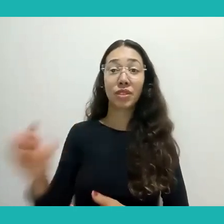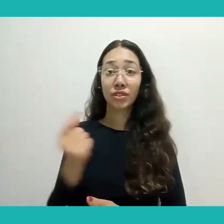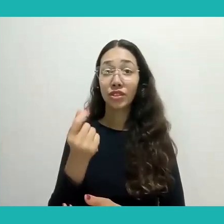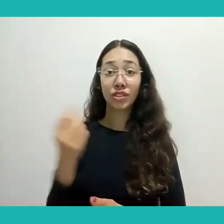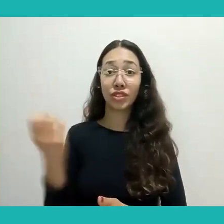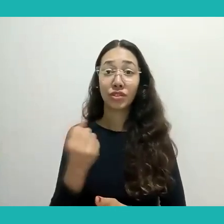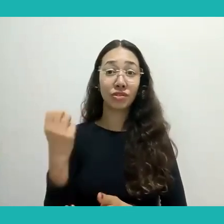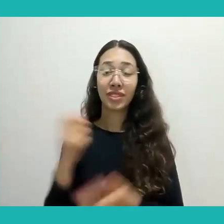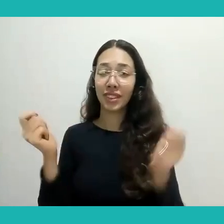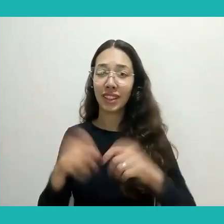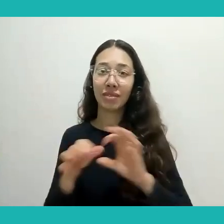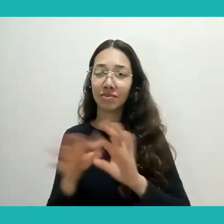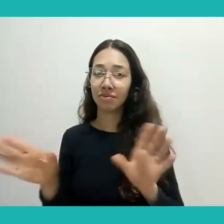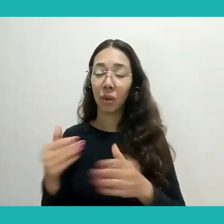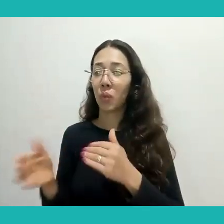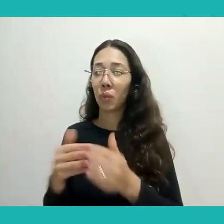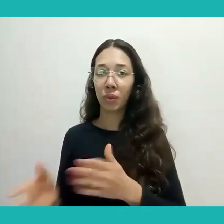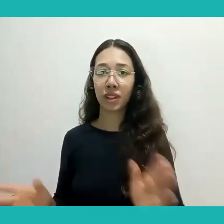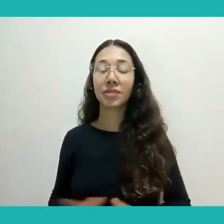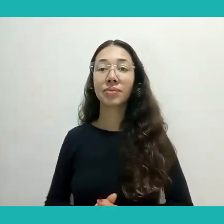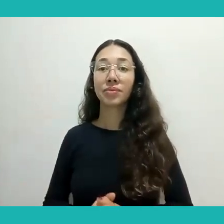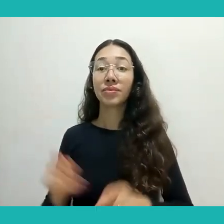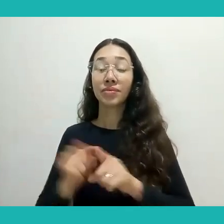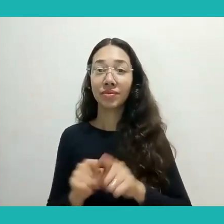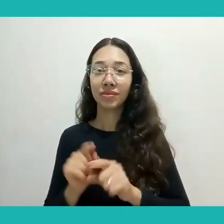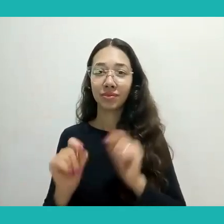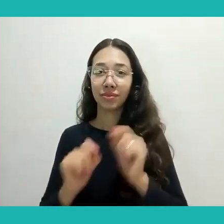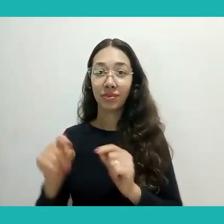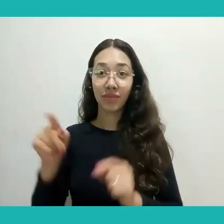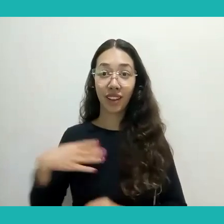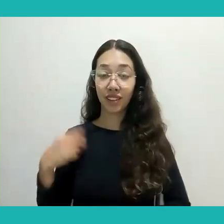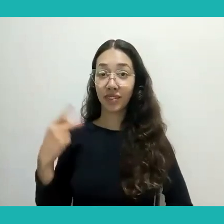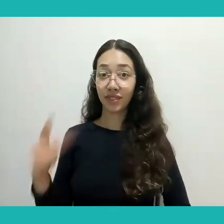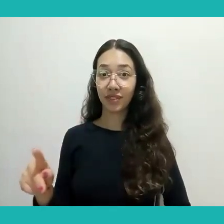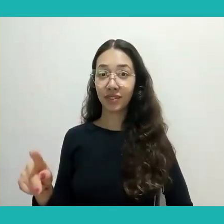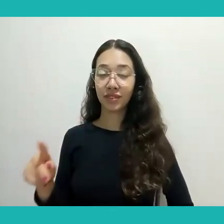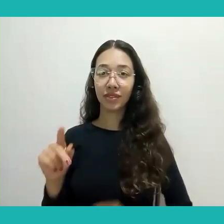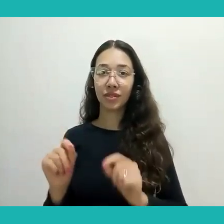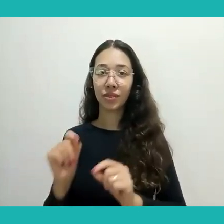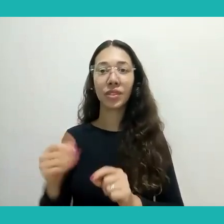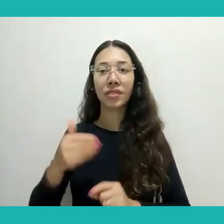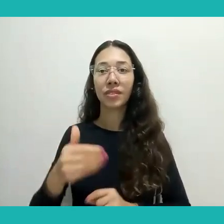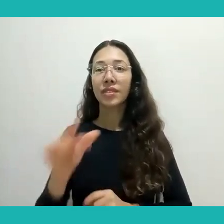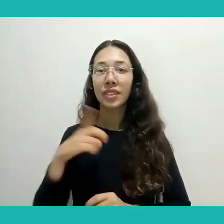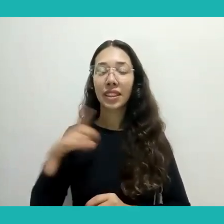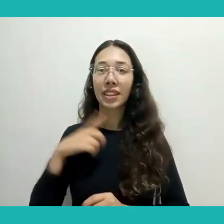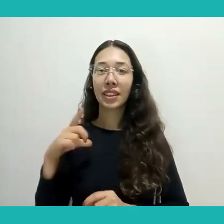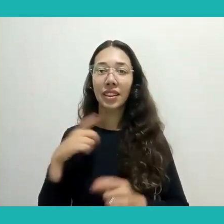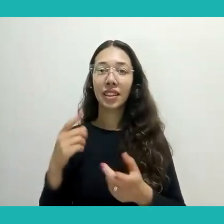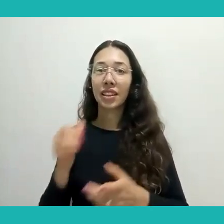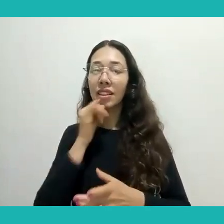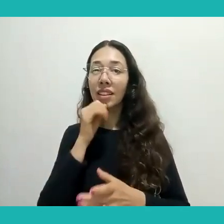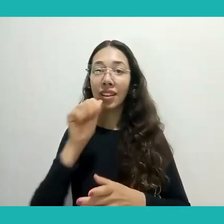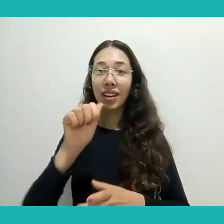condição. Então, nesse caso aqui, essa filha ela vai recolher, né, a